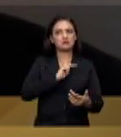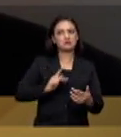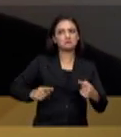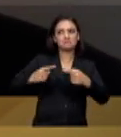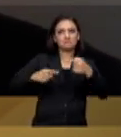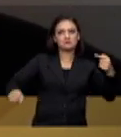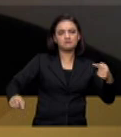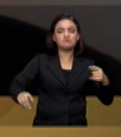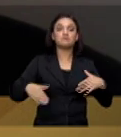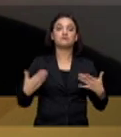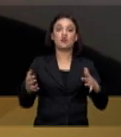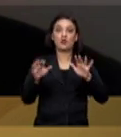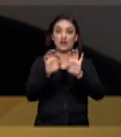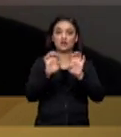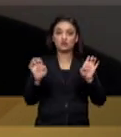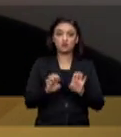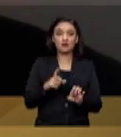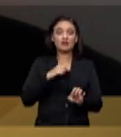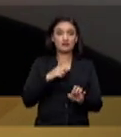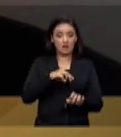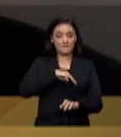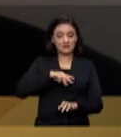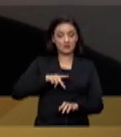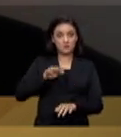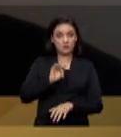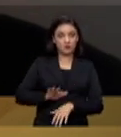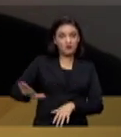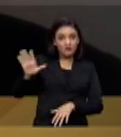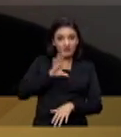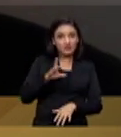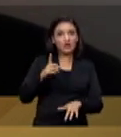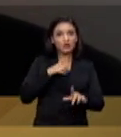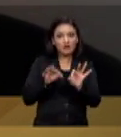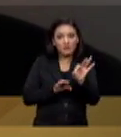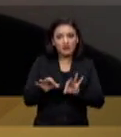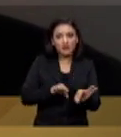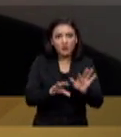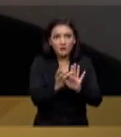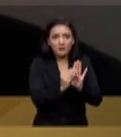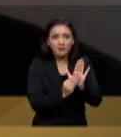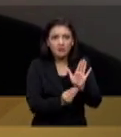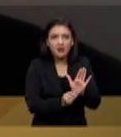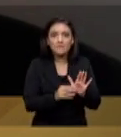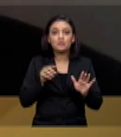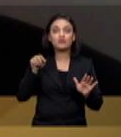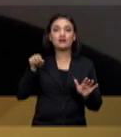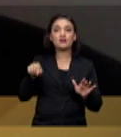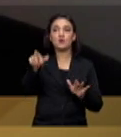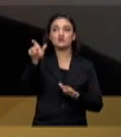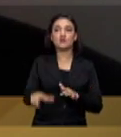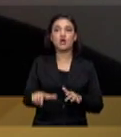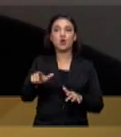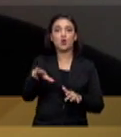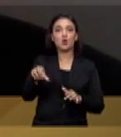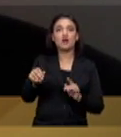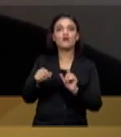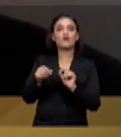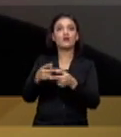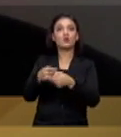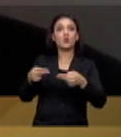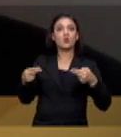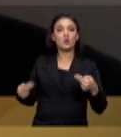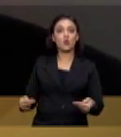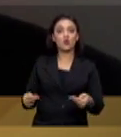estrutura delituosa delimitada pelo Ministério Público Federal, ao paciente são atribuídas condutas condizentes